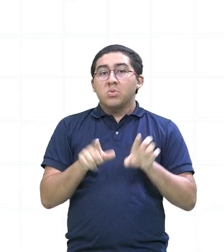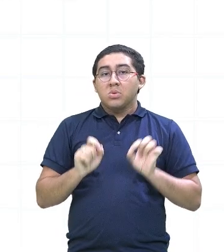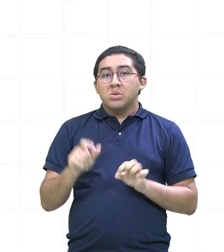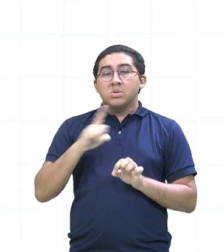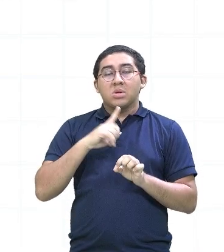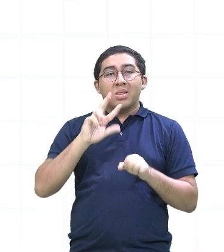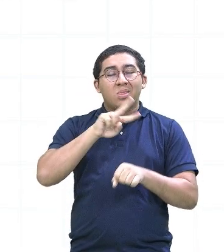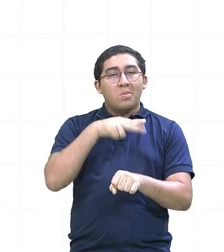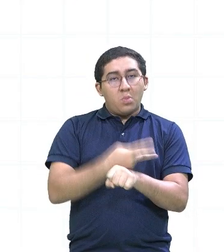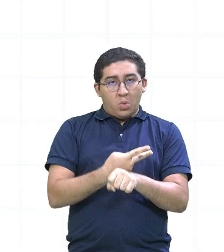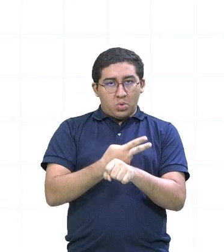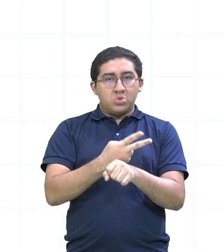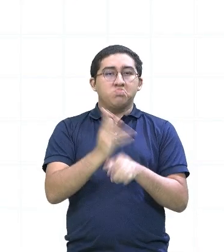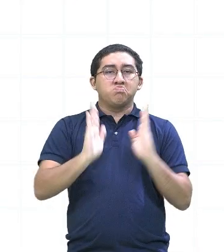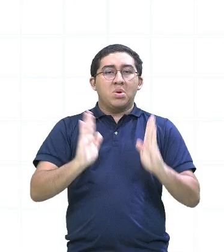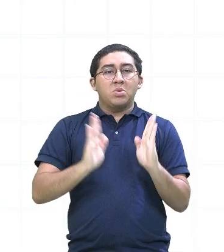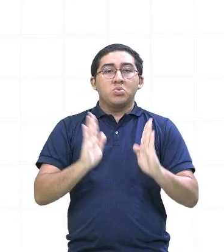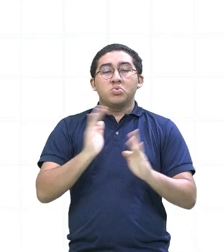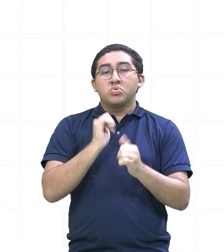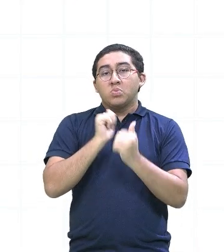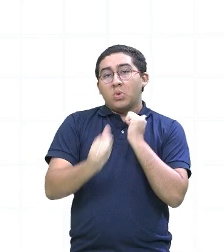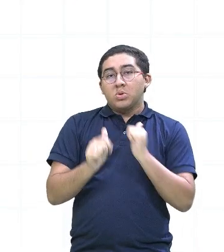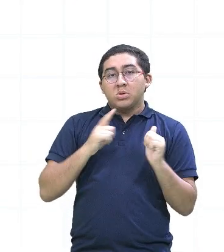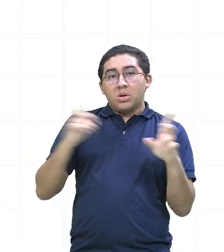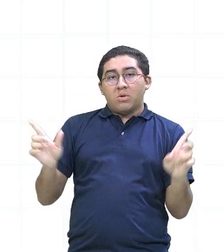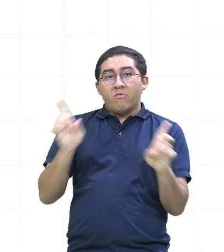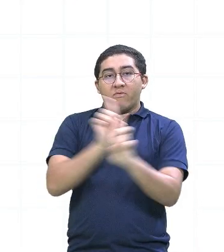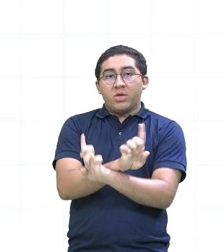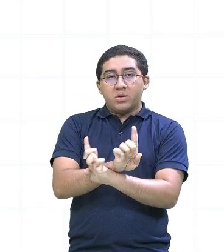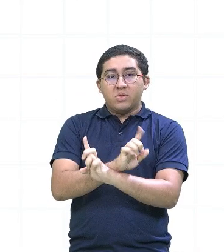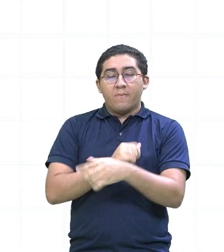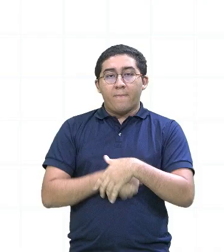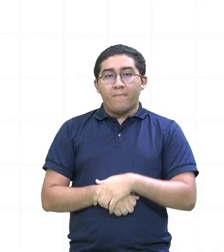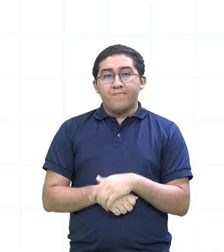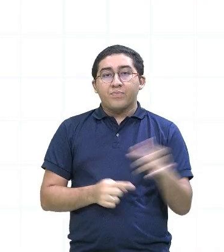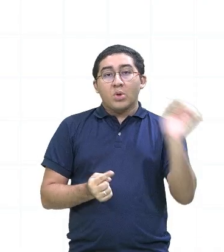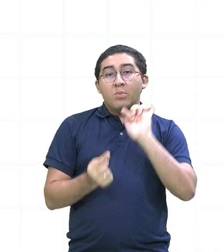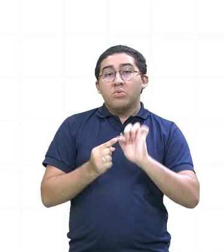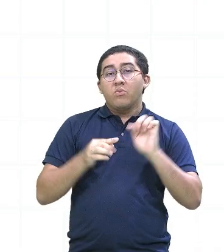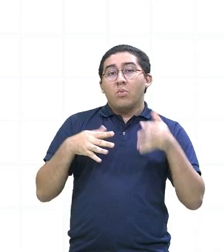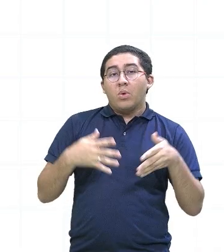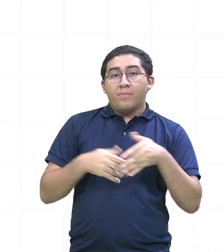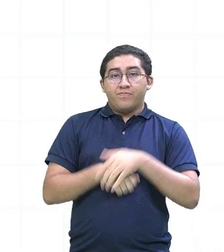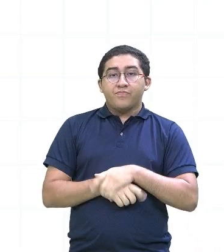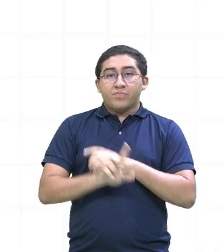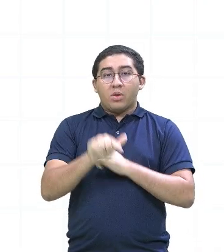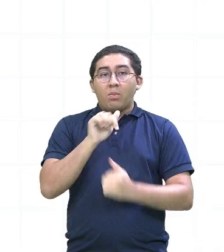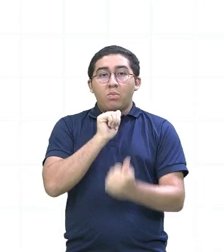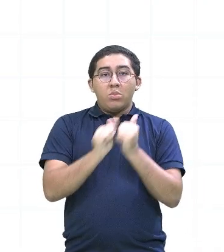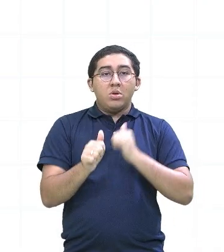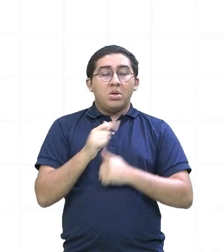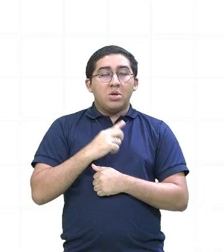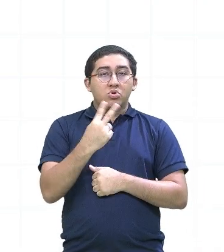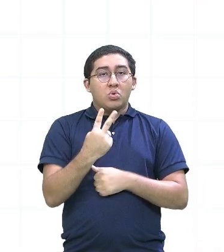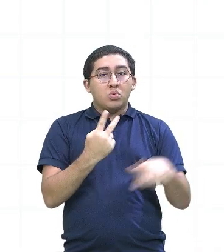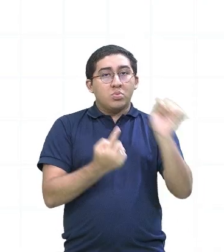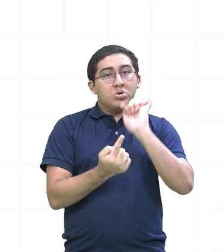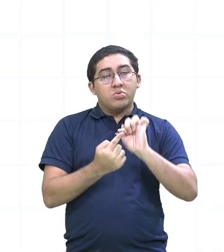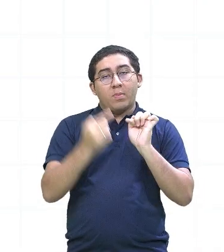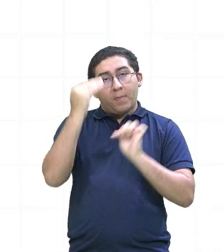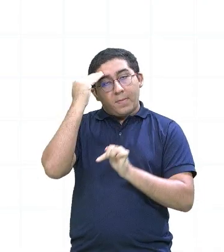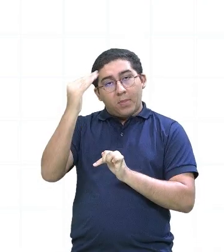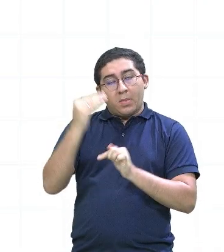invertem. Qual é o objetivo no cricket? O cricket é um desporto que possui dois objetivos